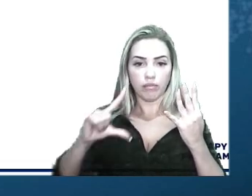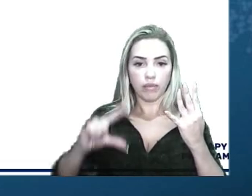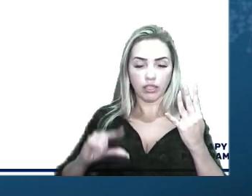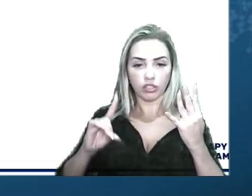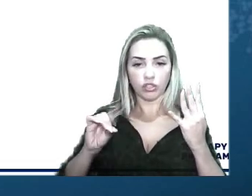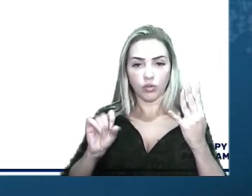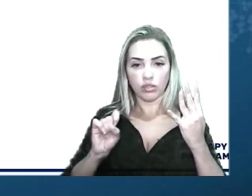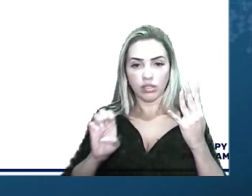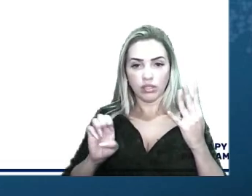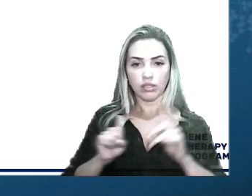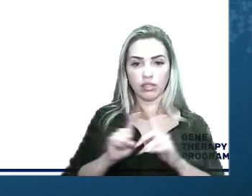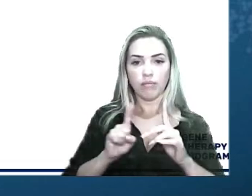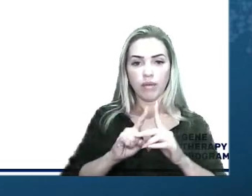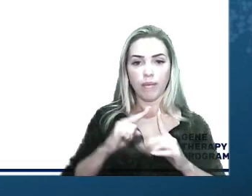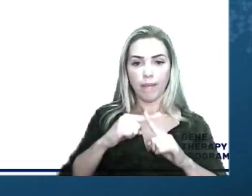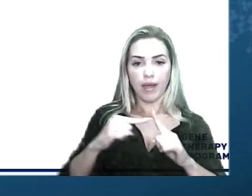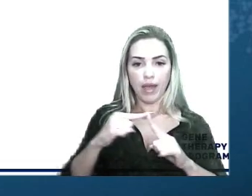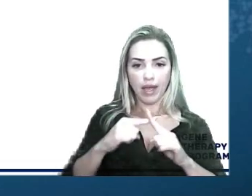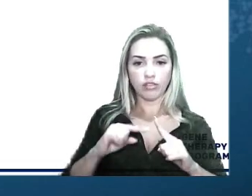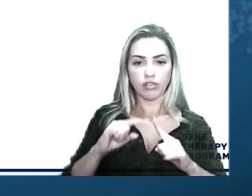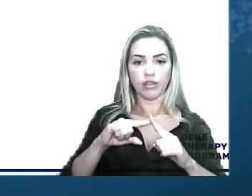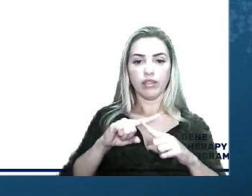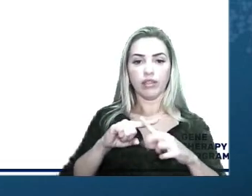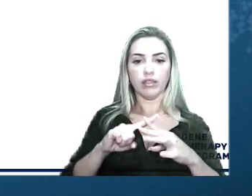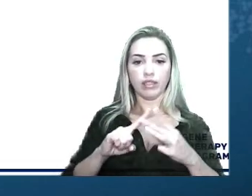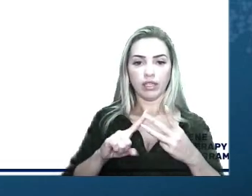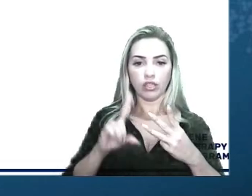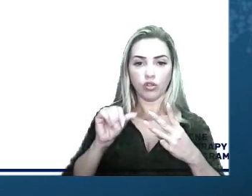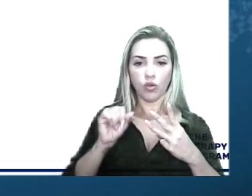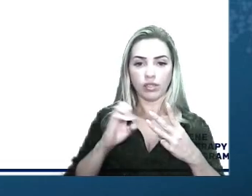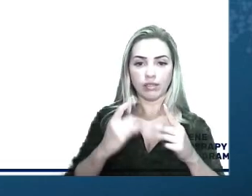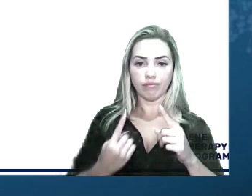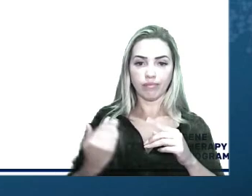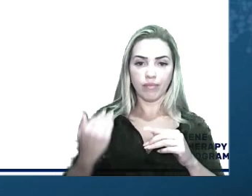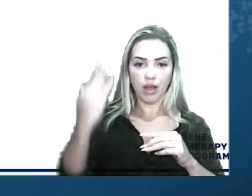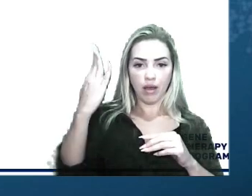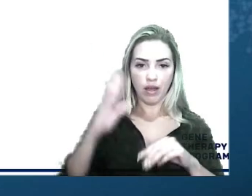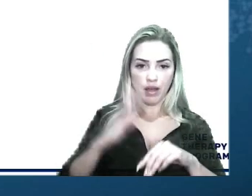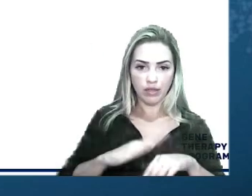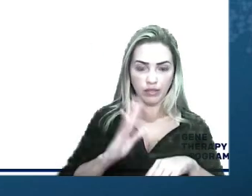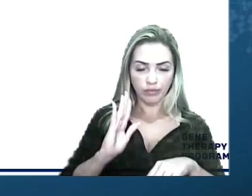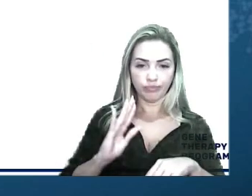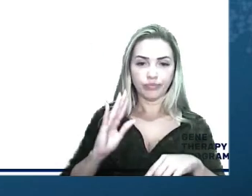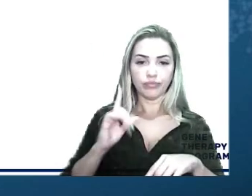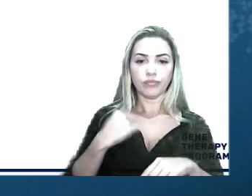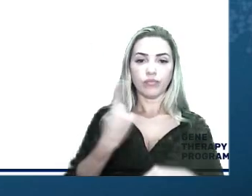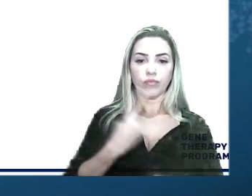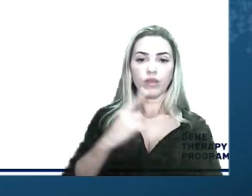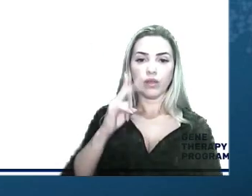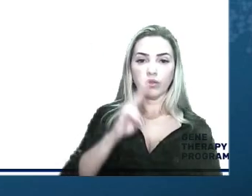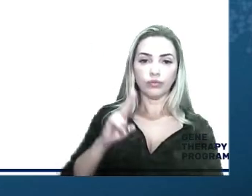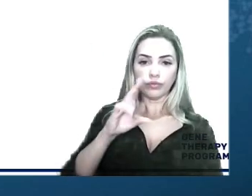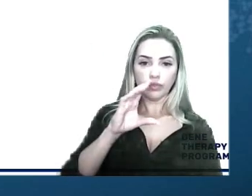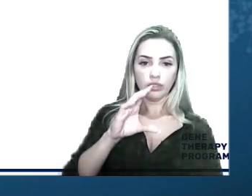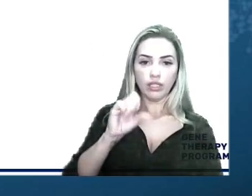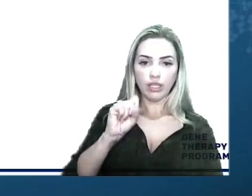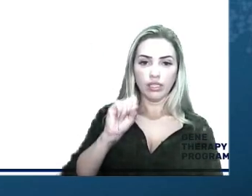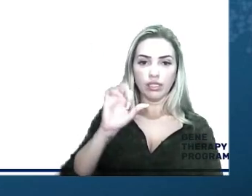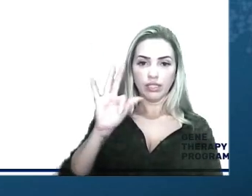dose média, com a dose alta, e a gente usou o